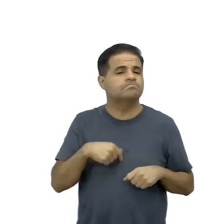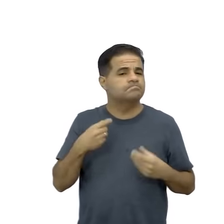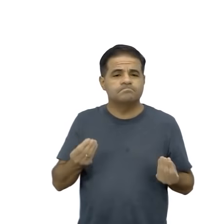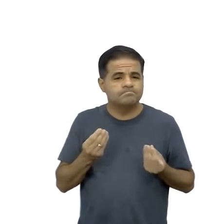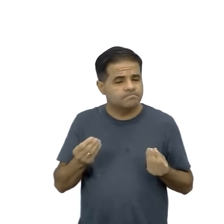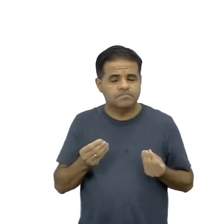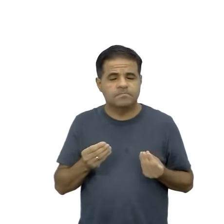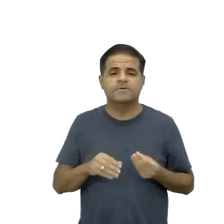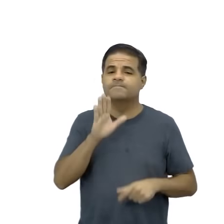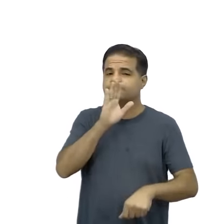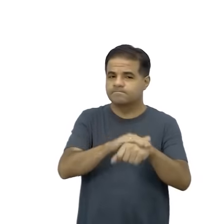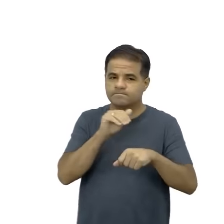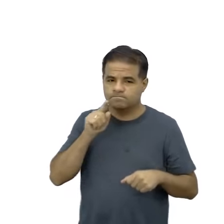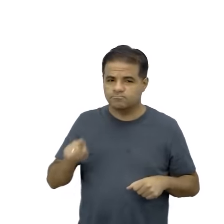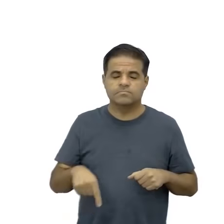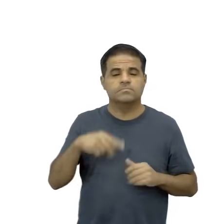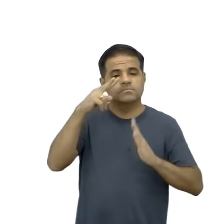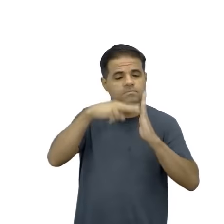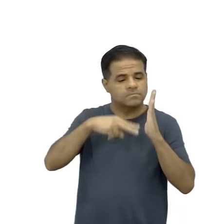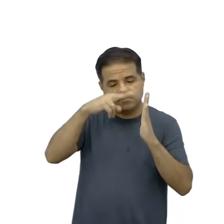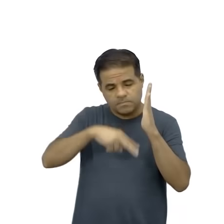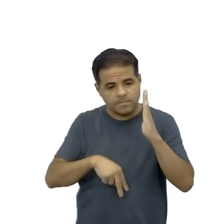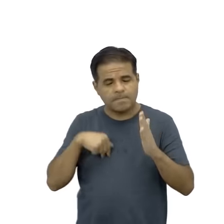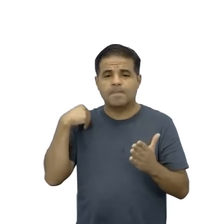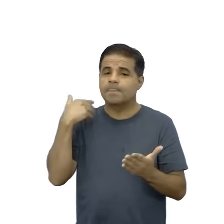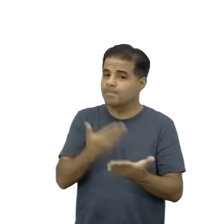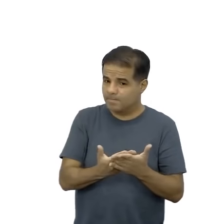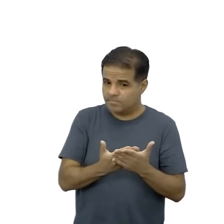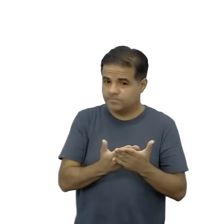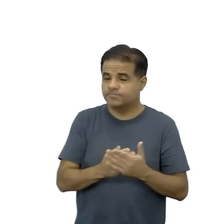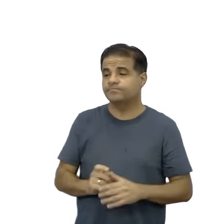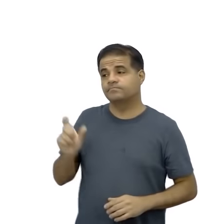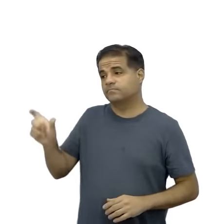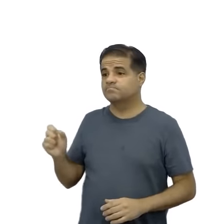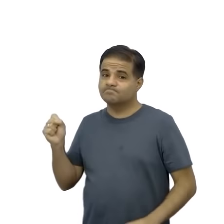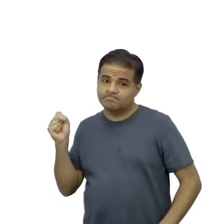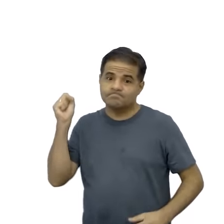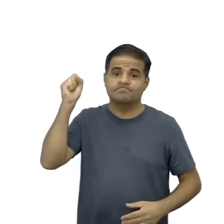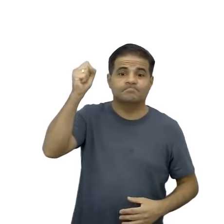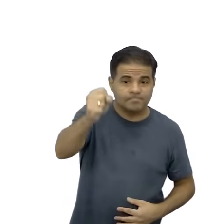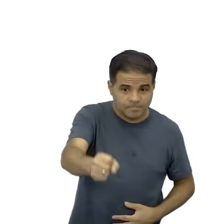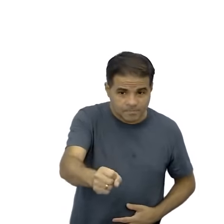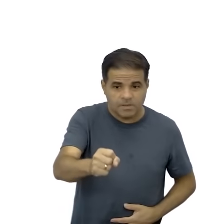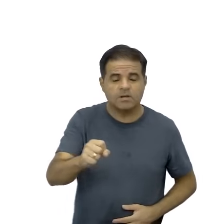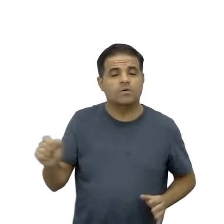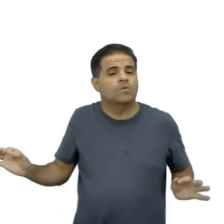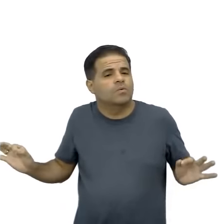por um chamado à aventura, até que ele a